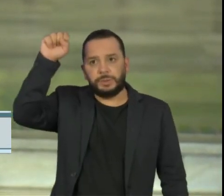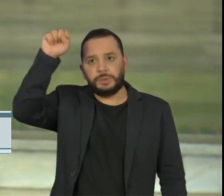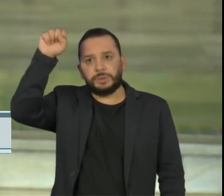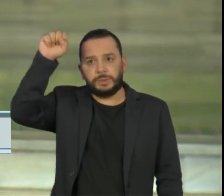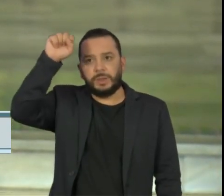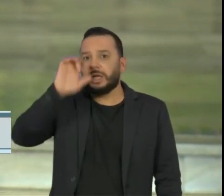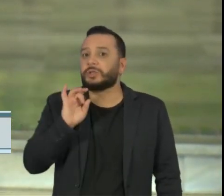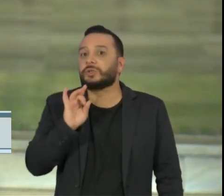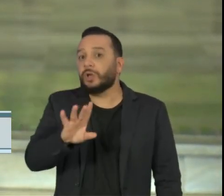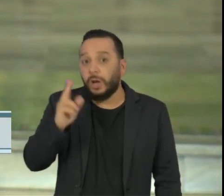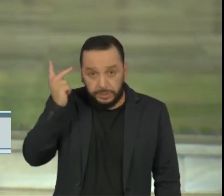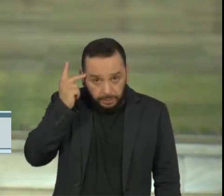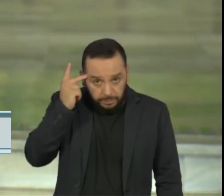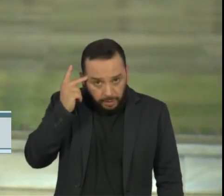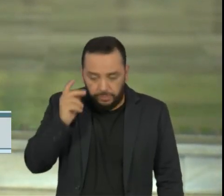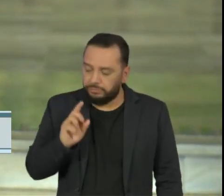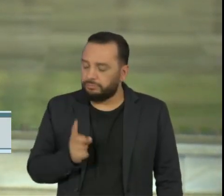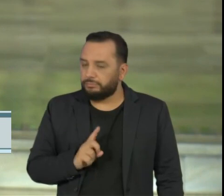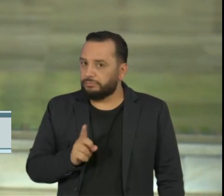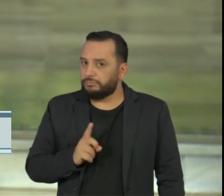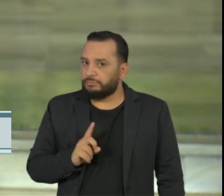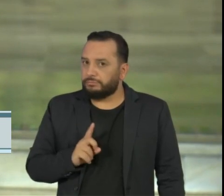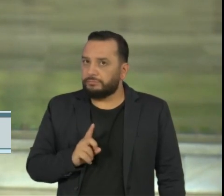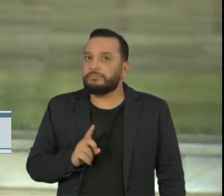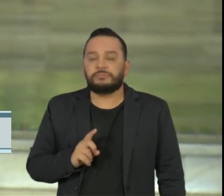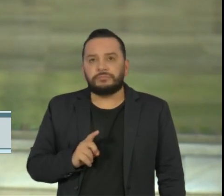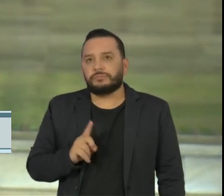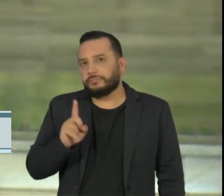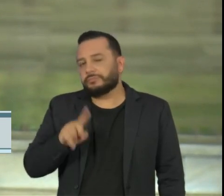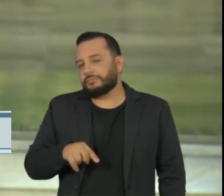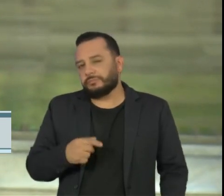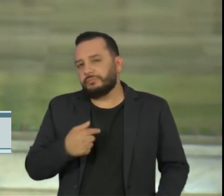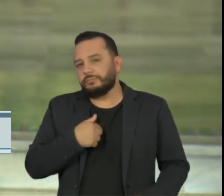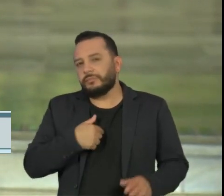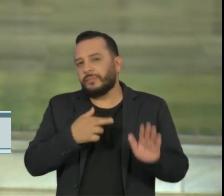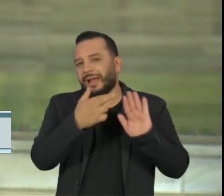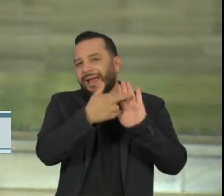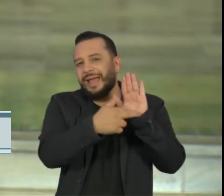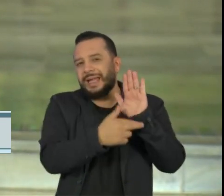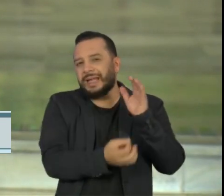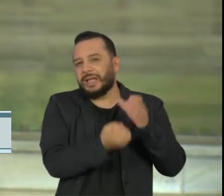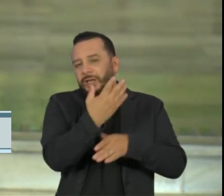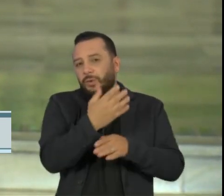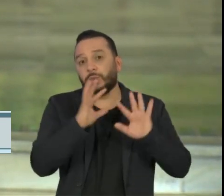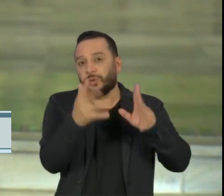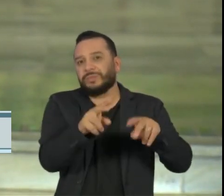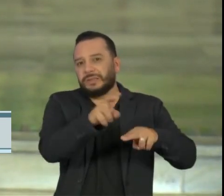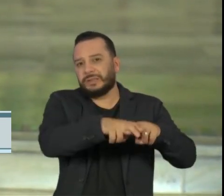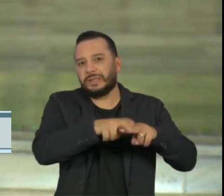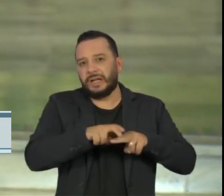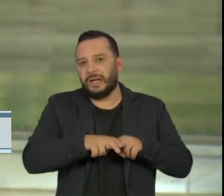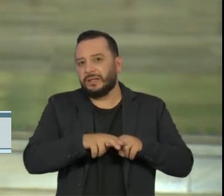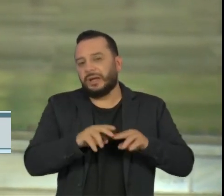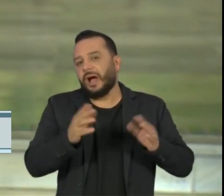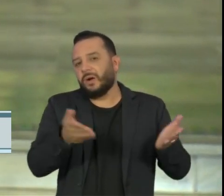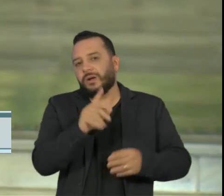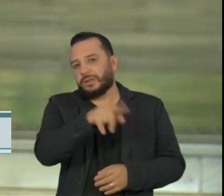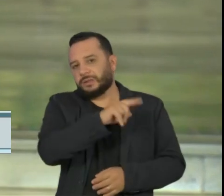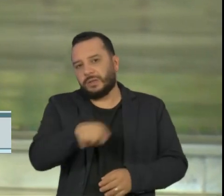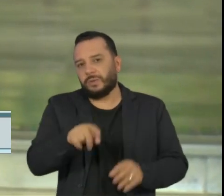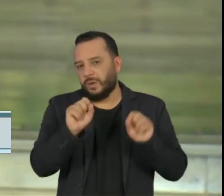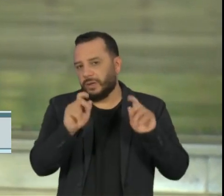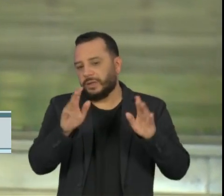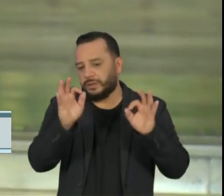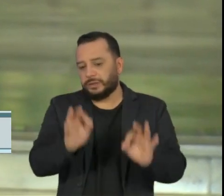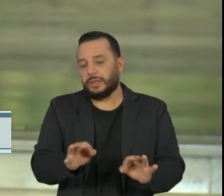de São Paulo, foi talvez um posicionamento que foi revisto de maneira acertada. Muito importante é que